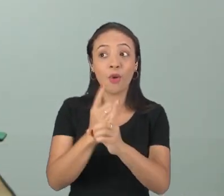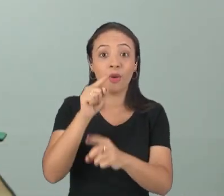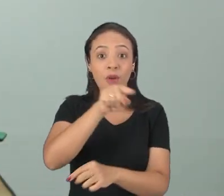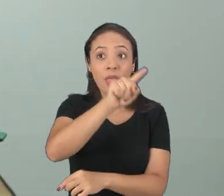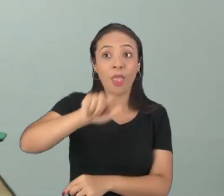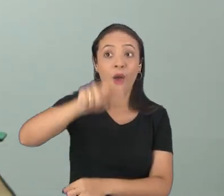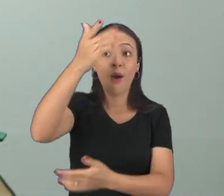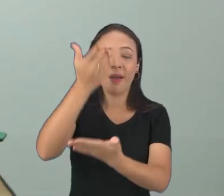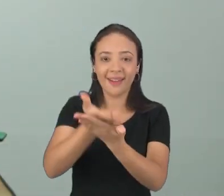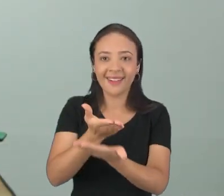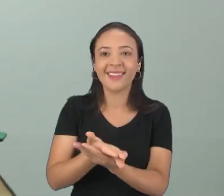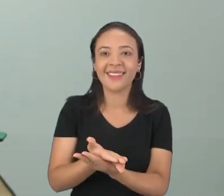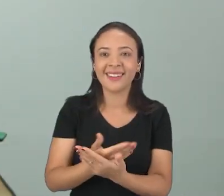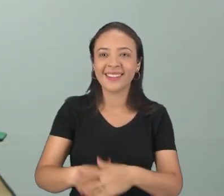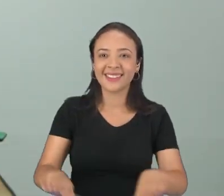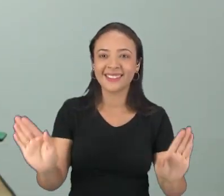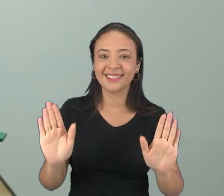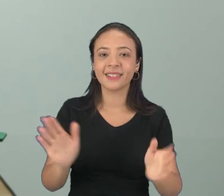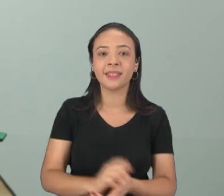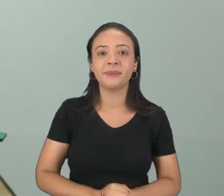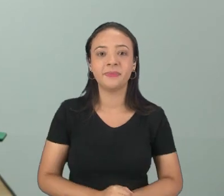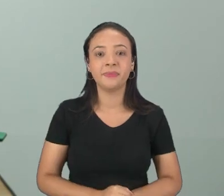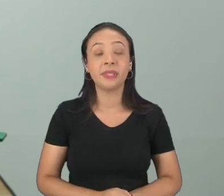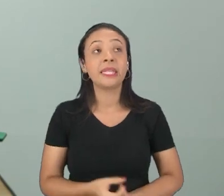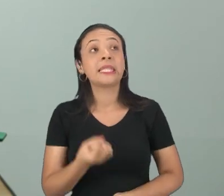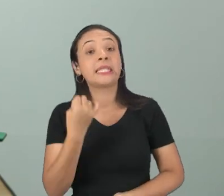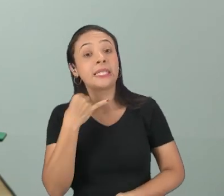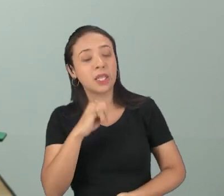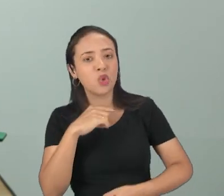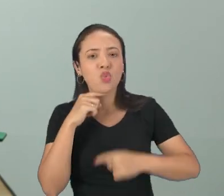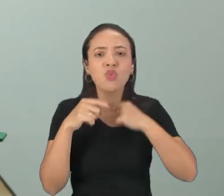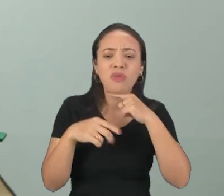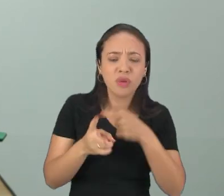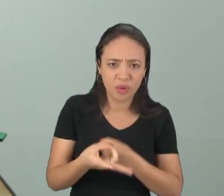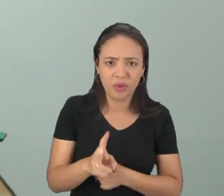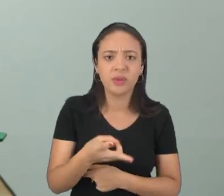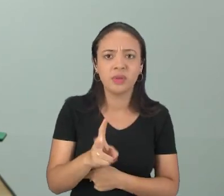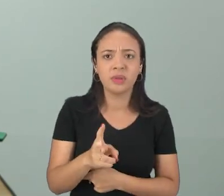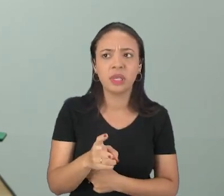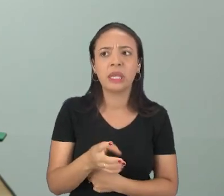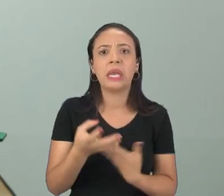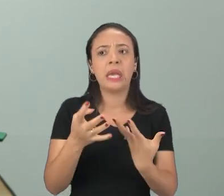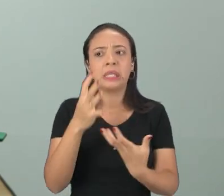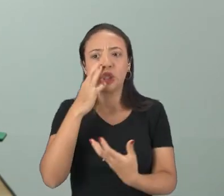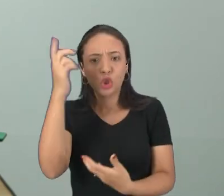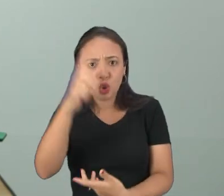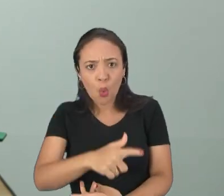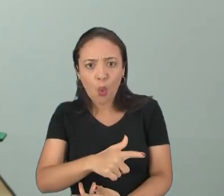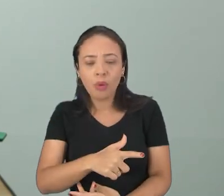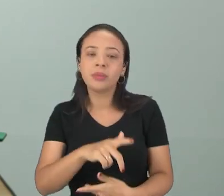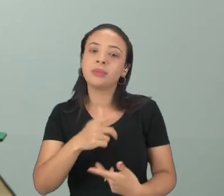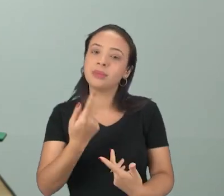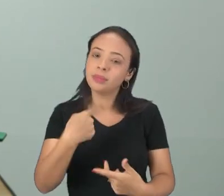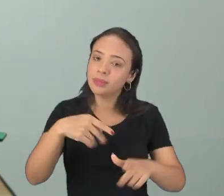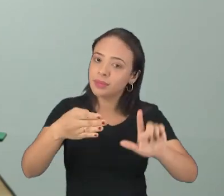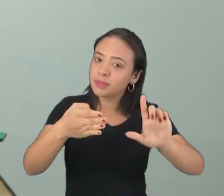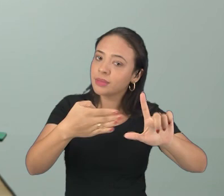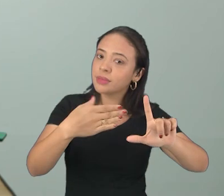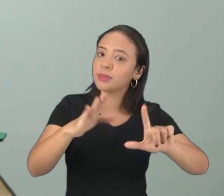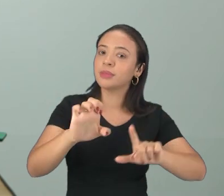numa próxima aula. Até mais. E se você ficou com alguma dúvida, quer rever essa aula novamente, acesse a